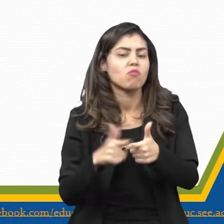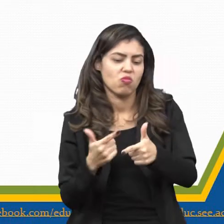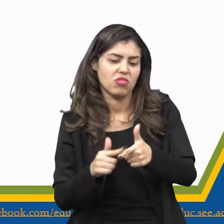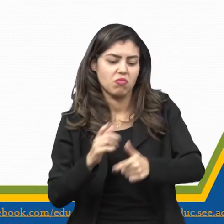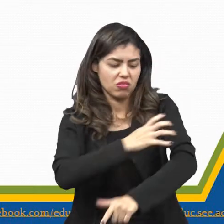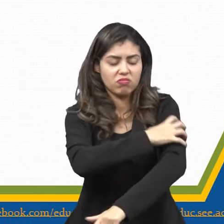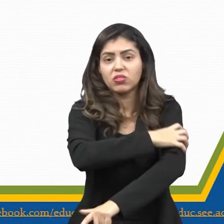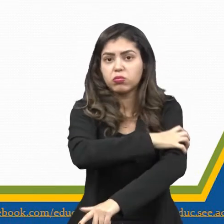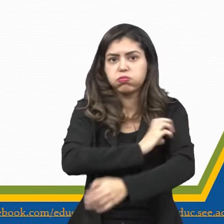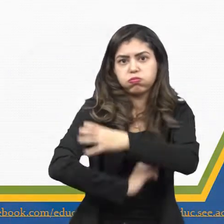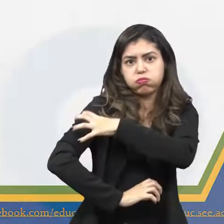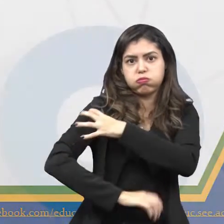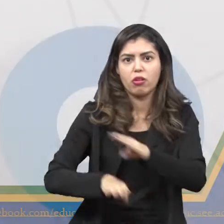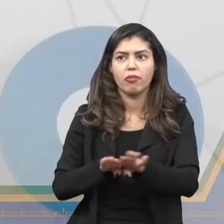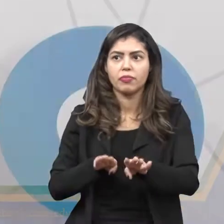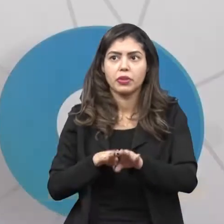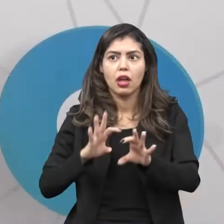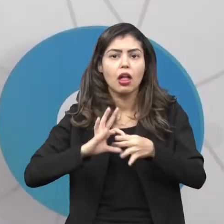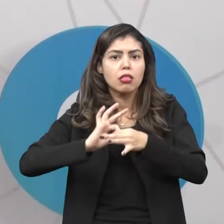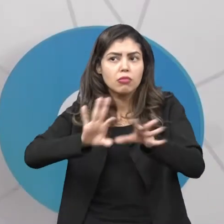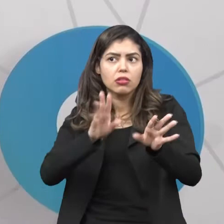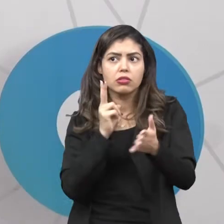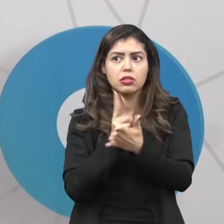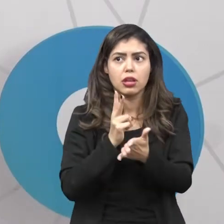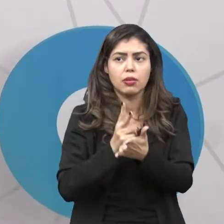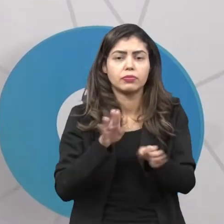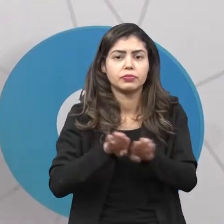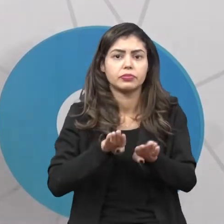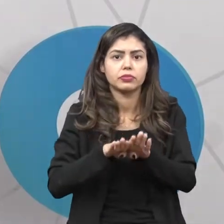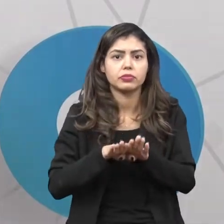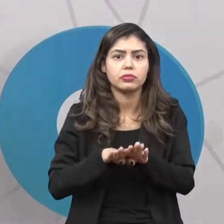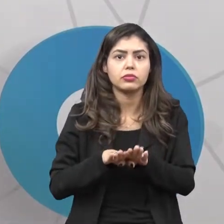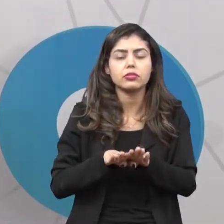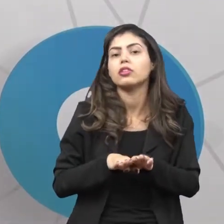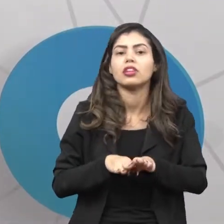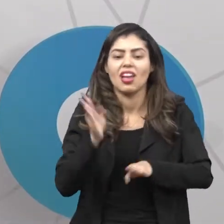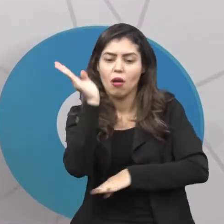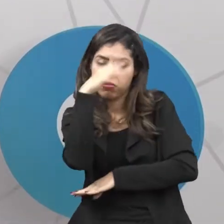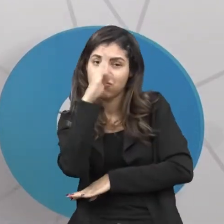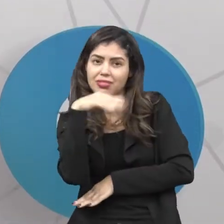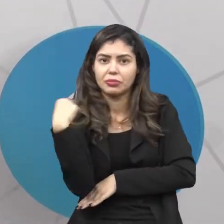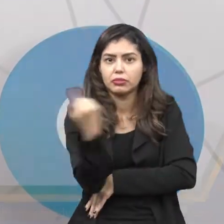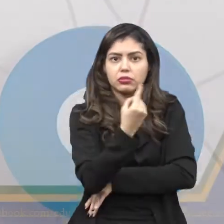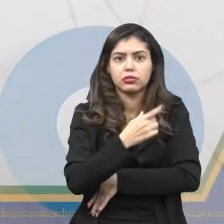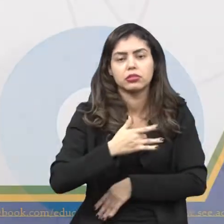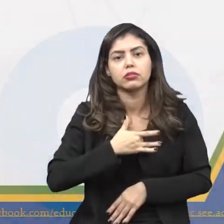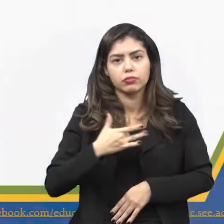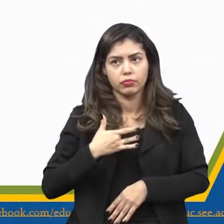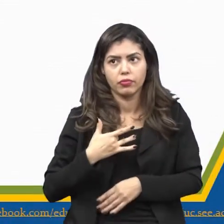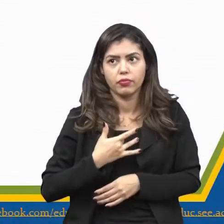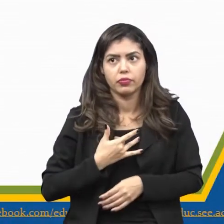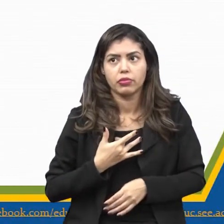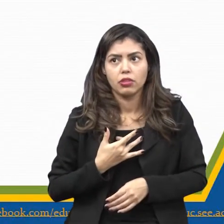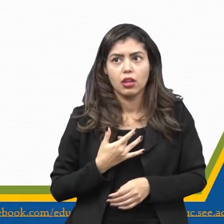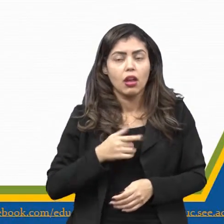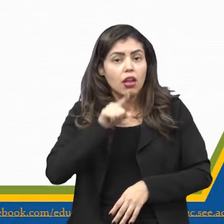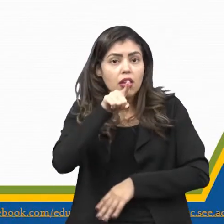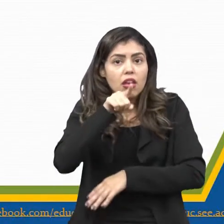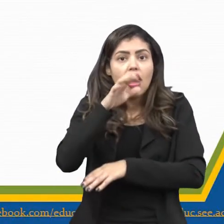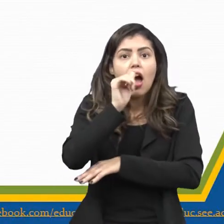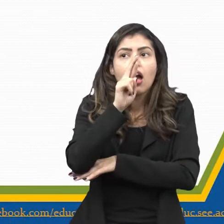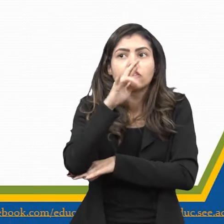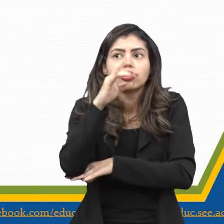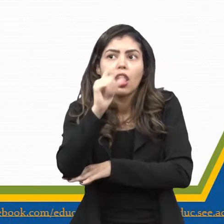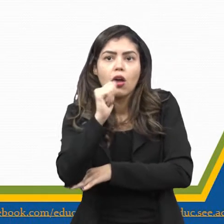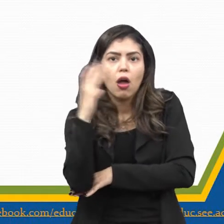tá? A liberação desses radicais livres, pessoal, ela é muito maléfica para a nossa saúde. Esses radicais são responsáveis